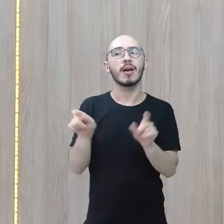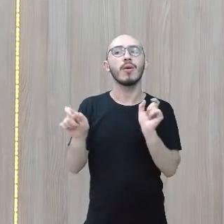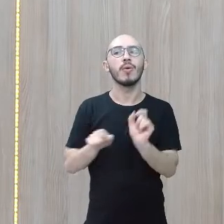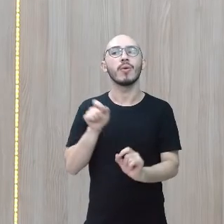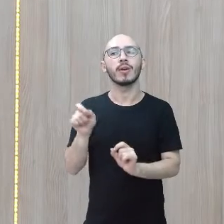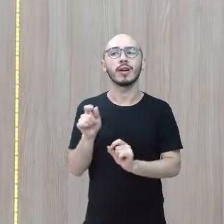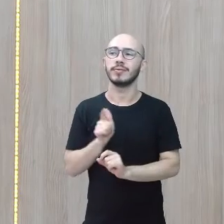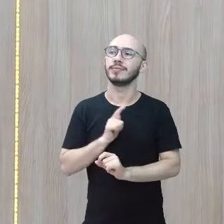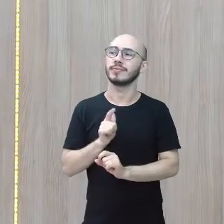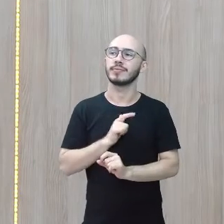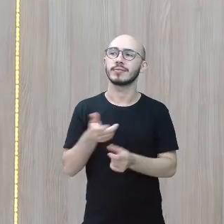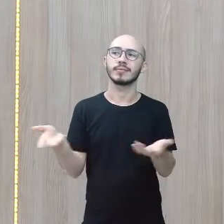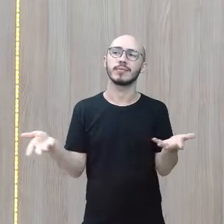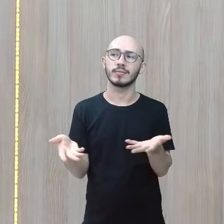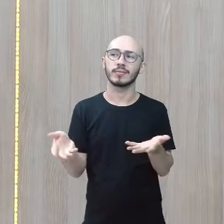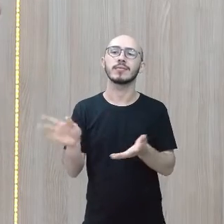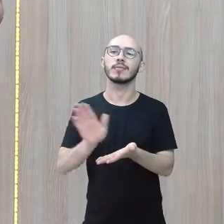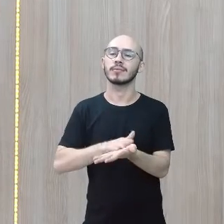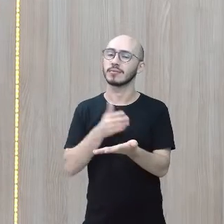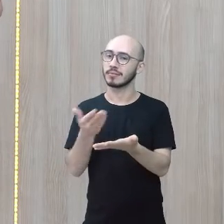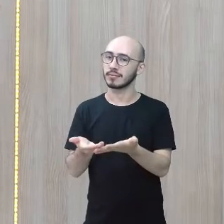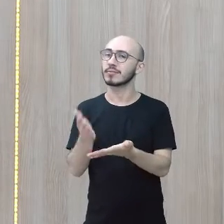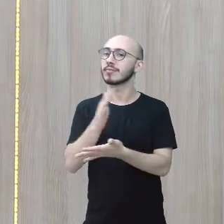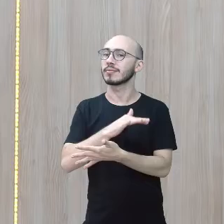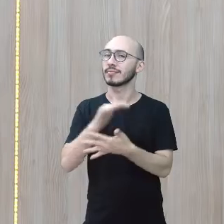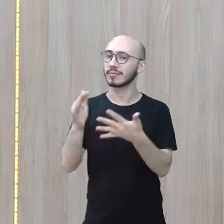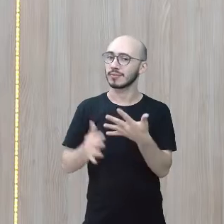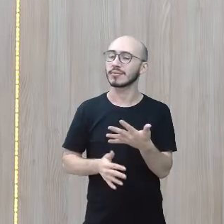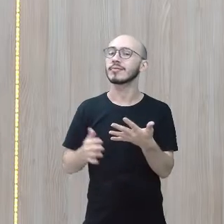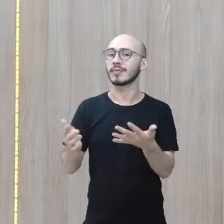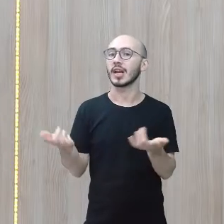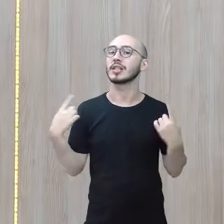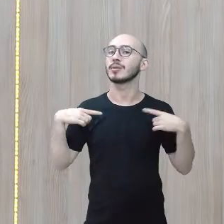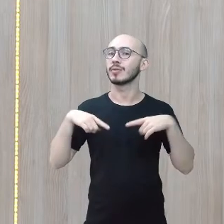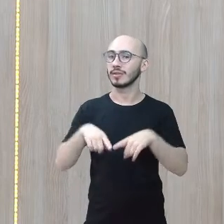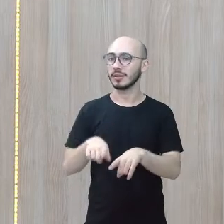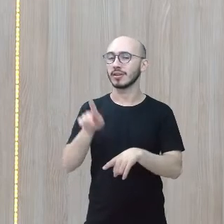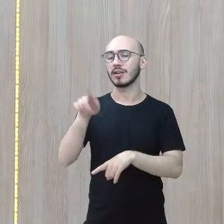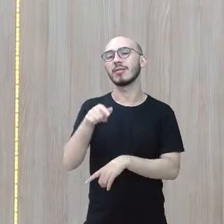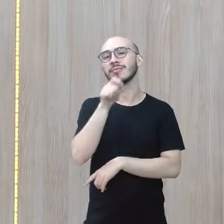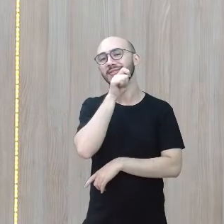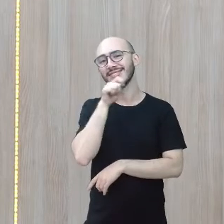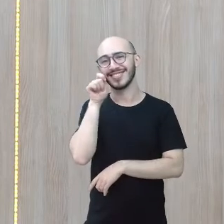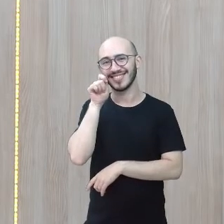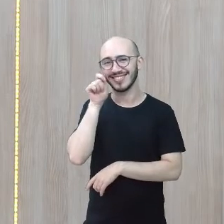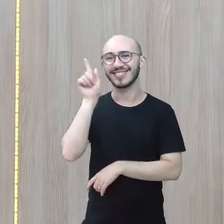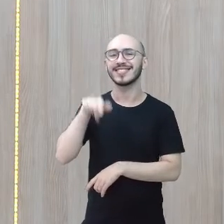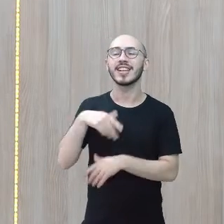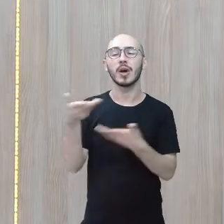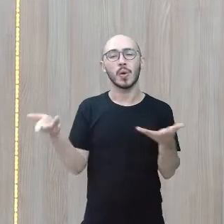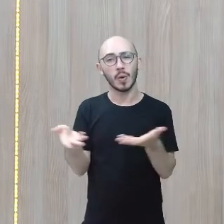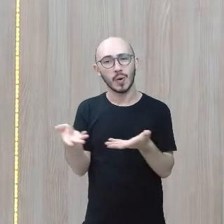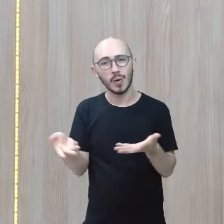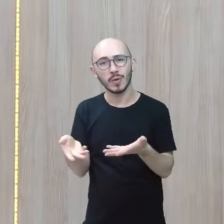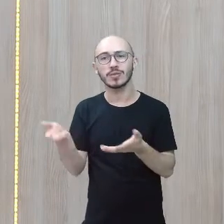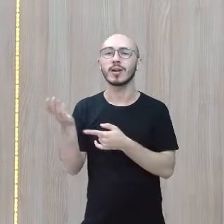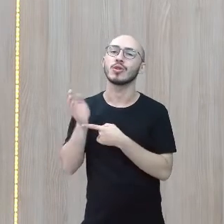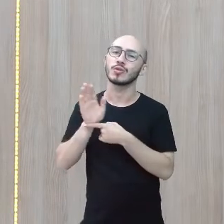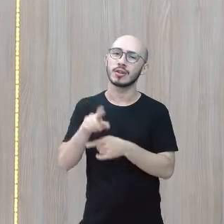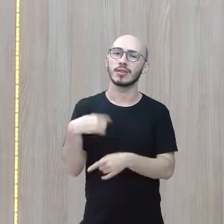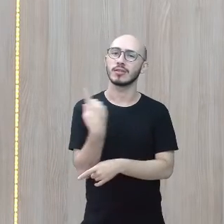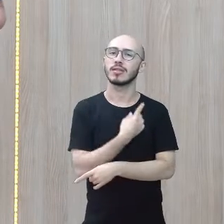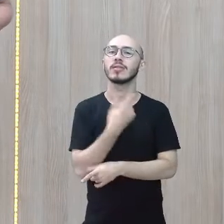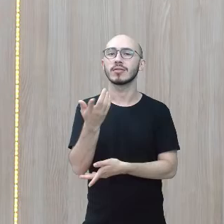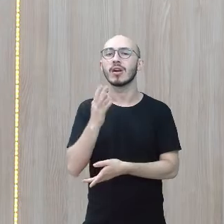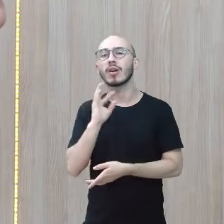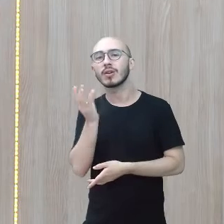também a gente está hoje com a tradução simultânea para a Língua Brasileira de Sinais, feita com o Anderson, né, que aqui está ajudando a gente a